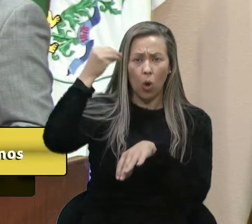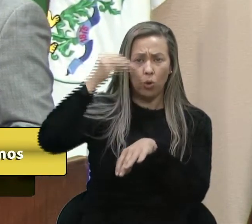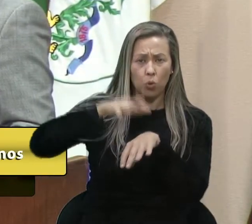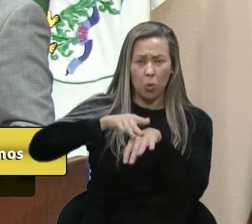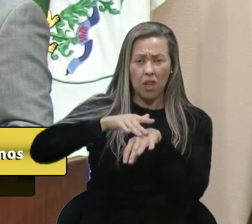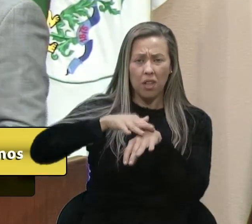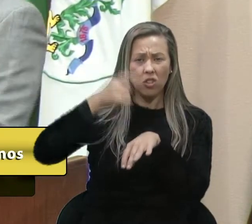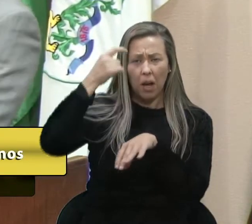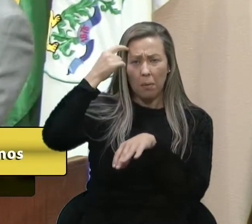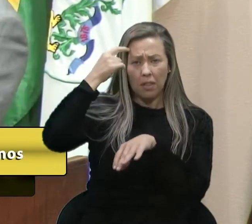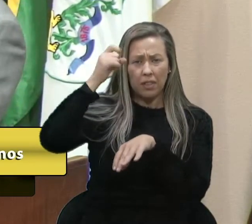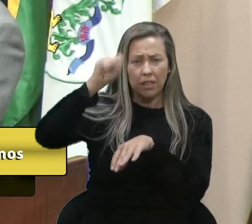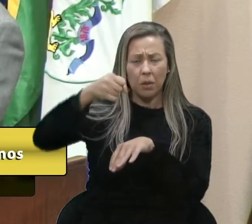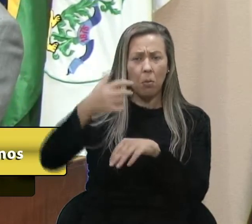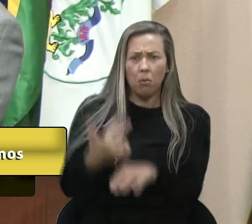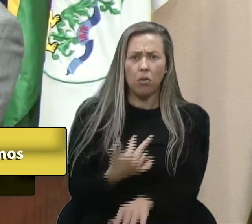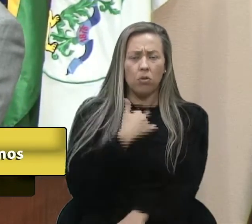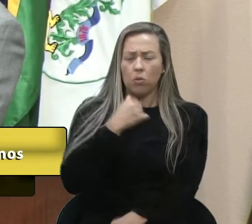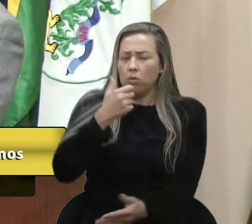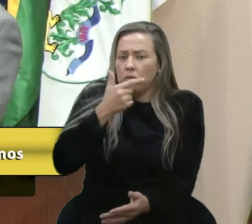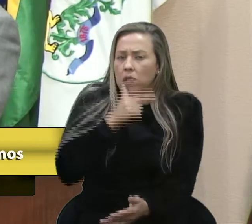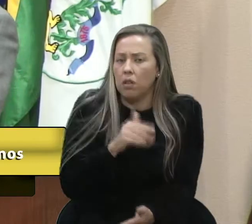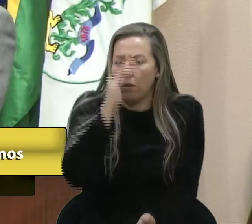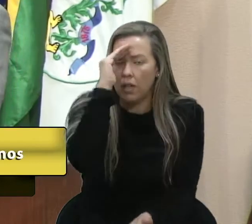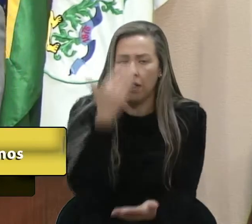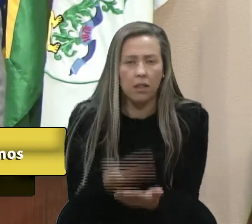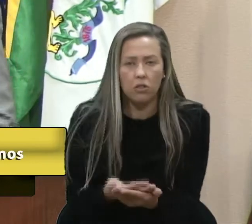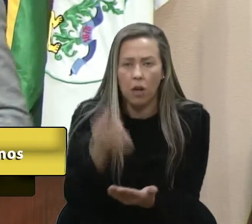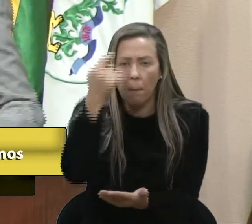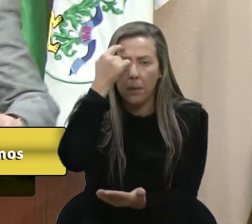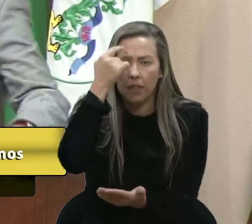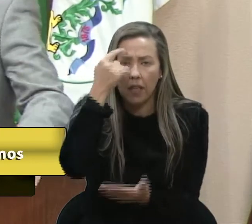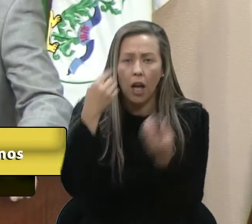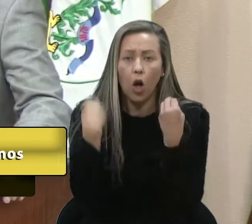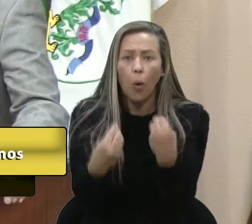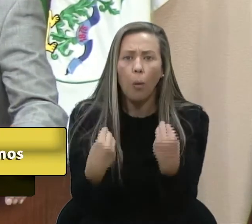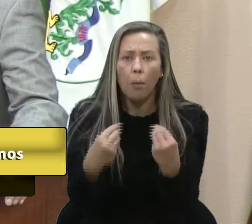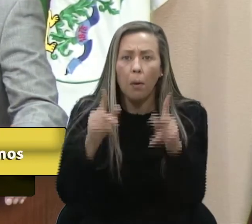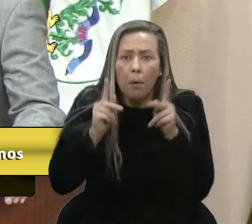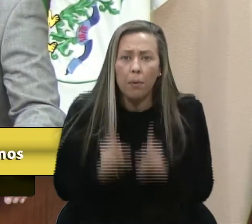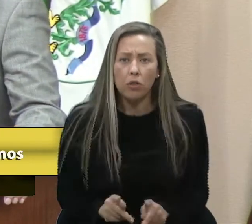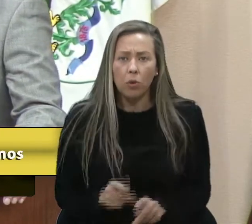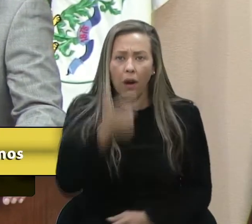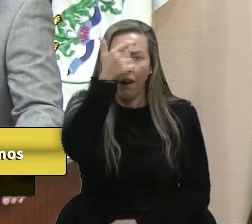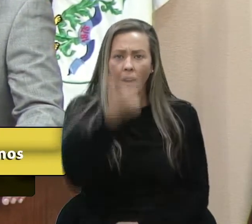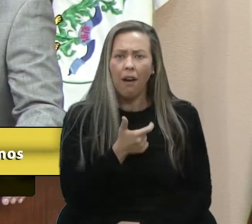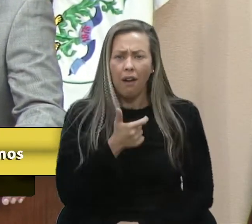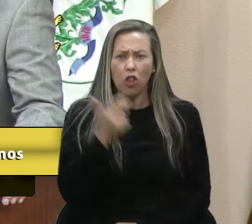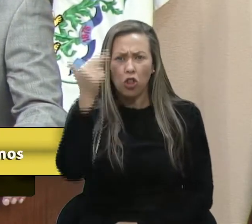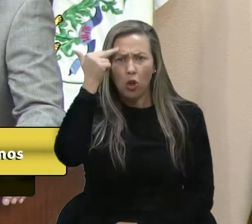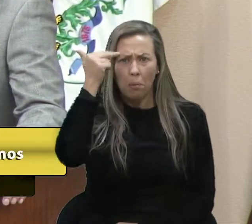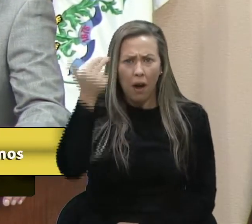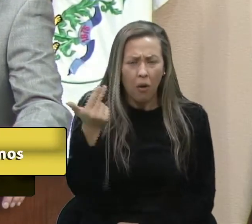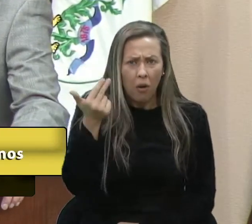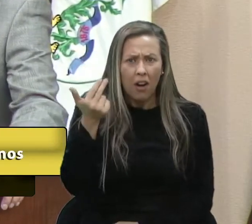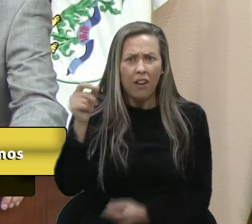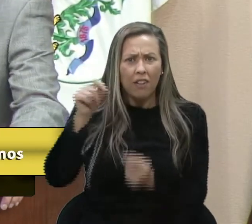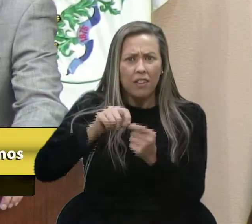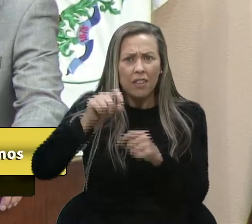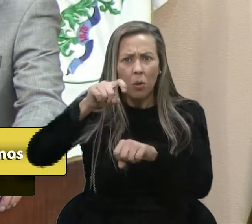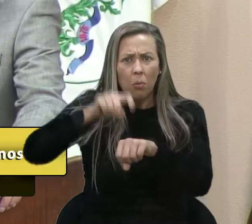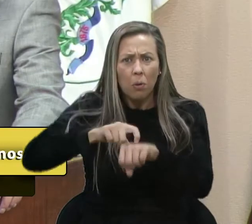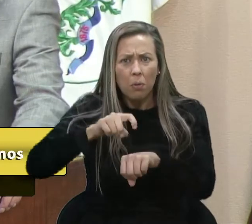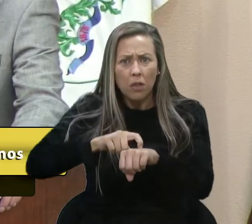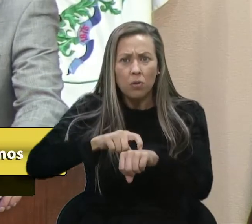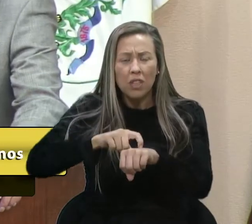falando. Porque eu não posso acreditar, eu não posso pensar que uma pessoa em sã consciência vai chegar a um